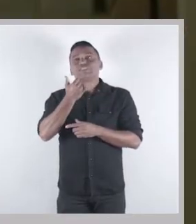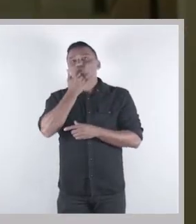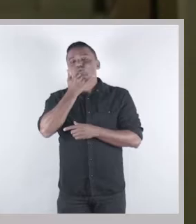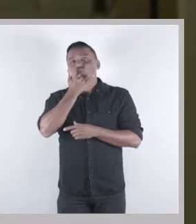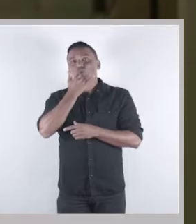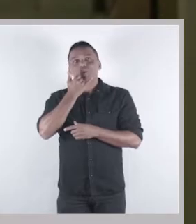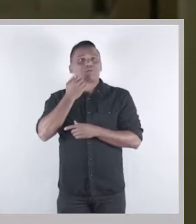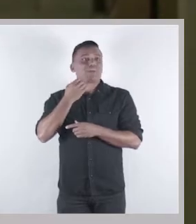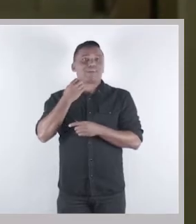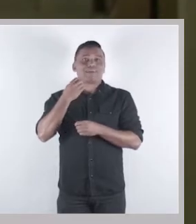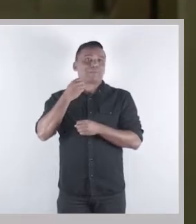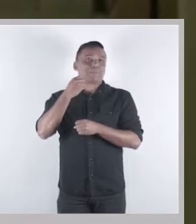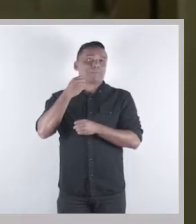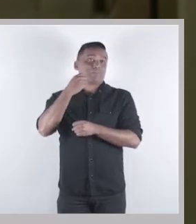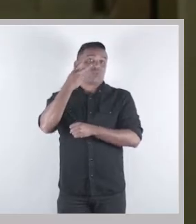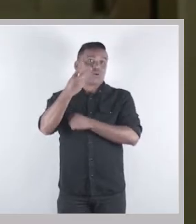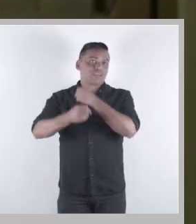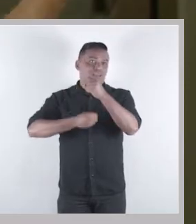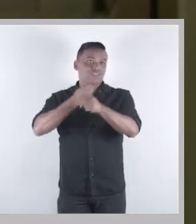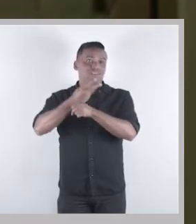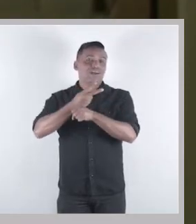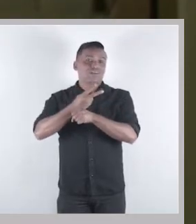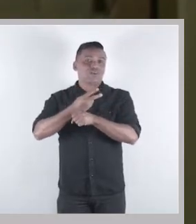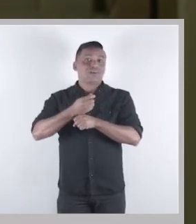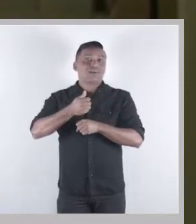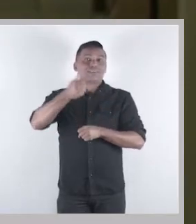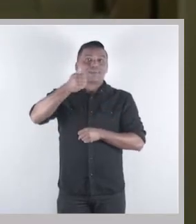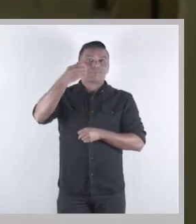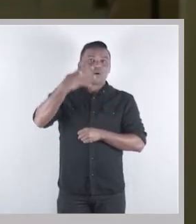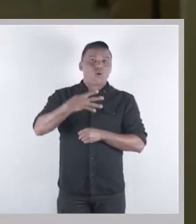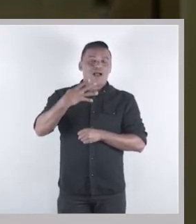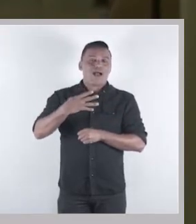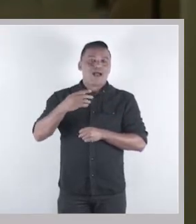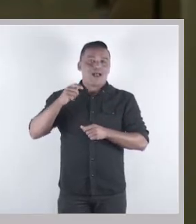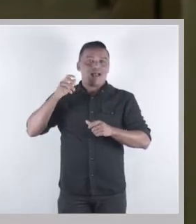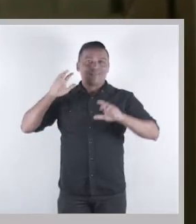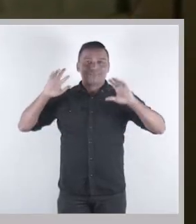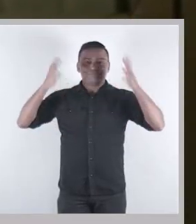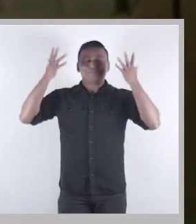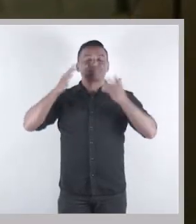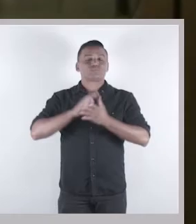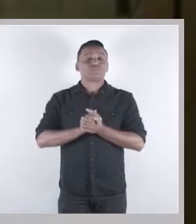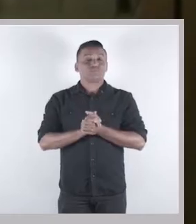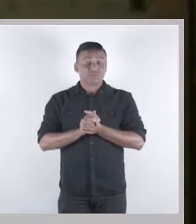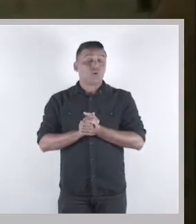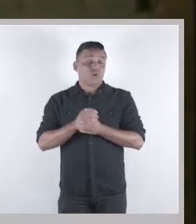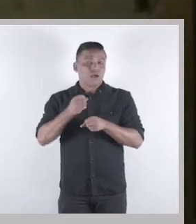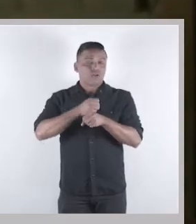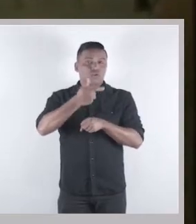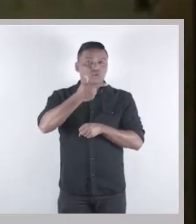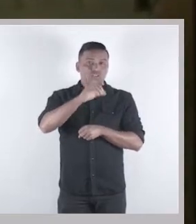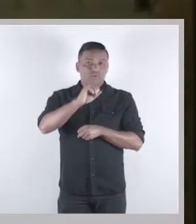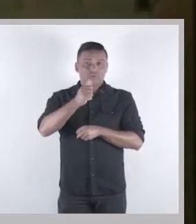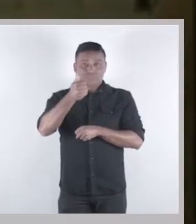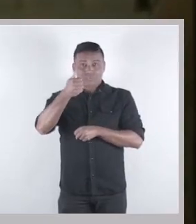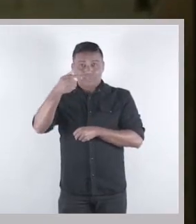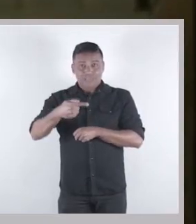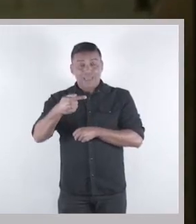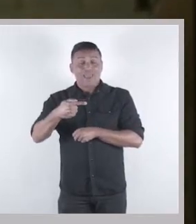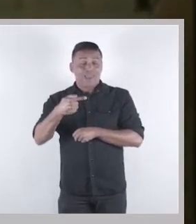2017 você integrou uma comitiva mineira que foi a 14ª Bernal em Paris né